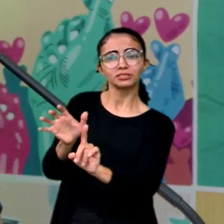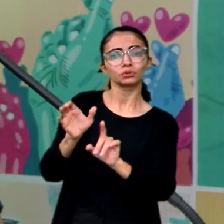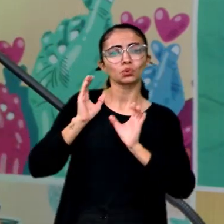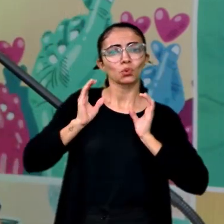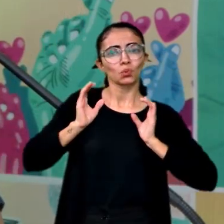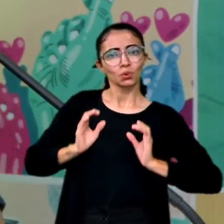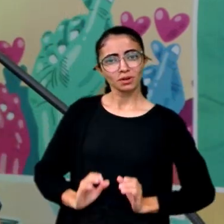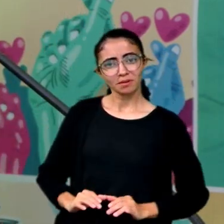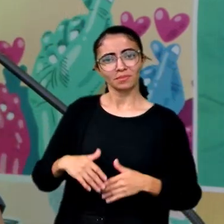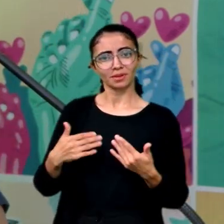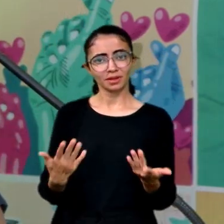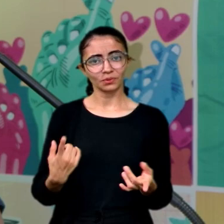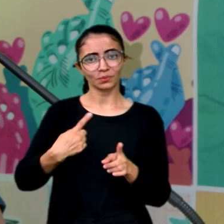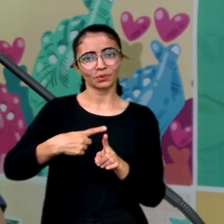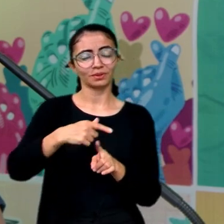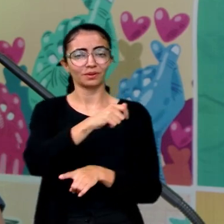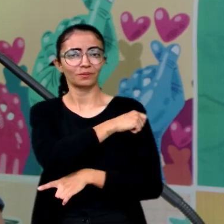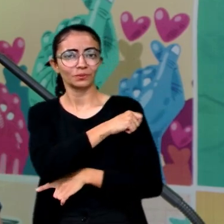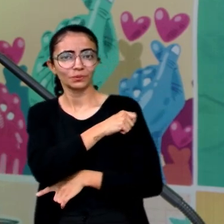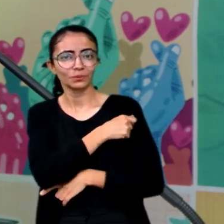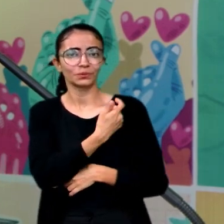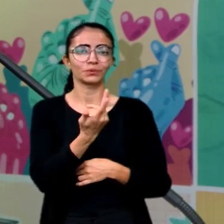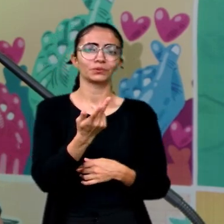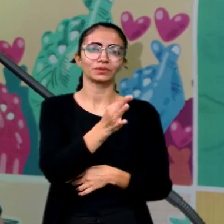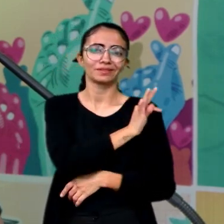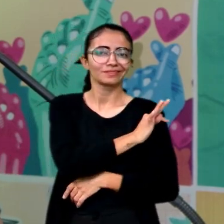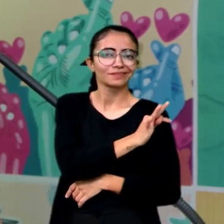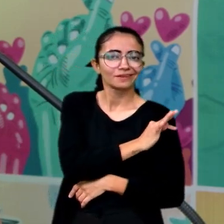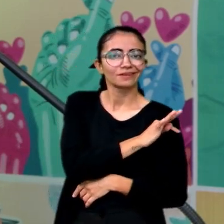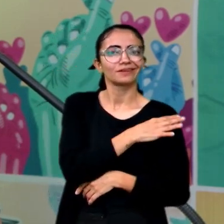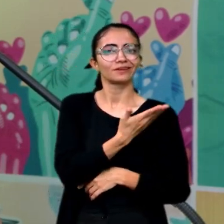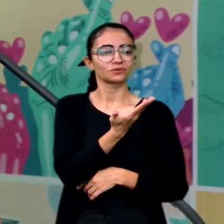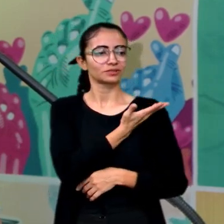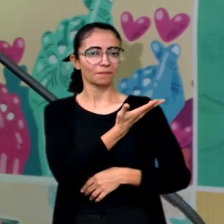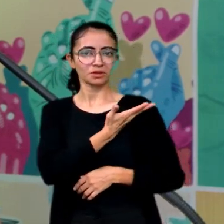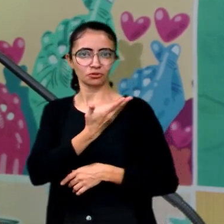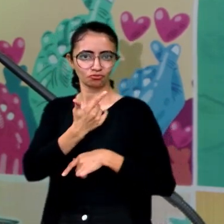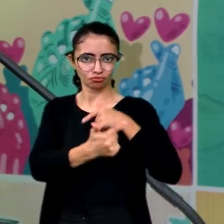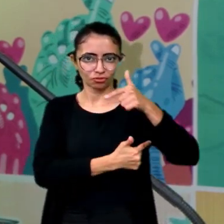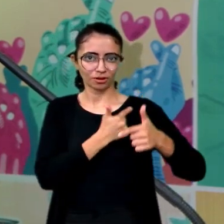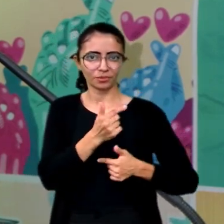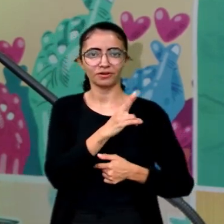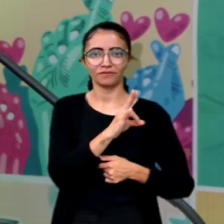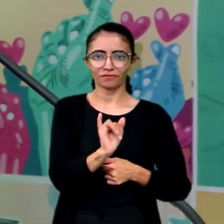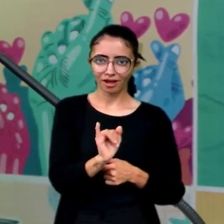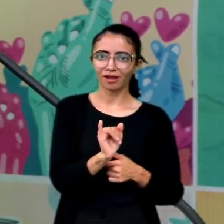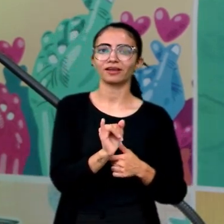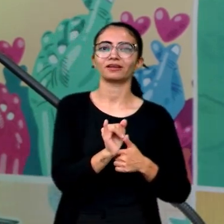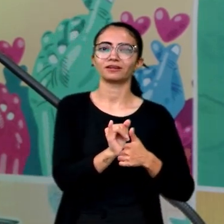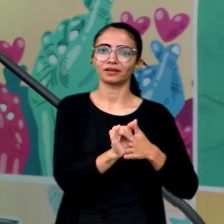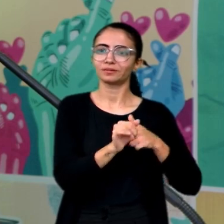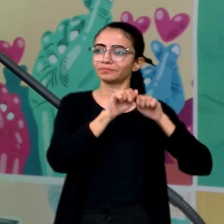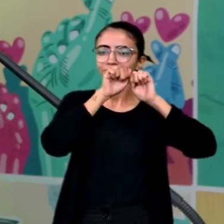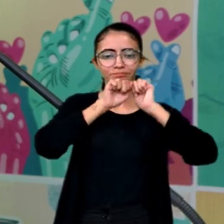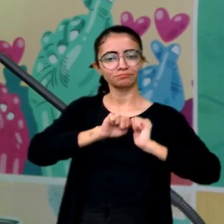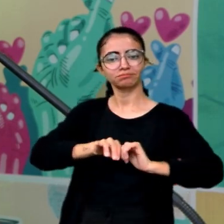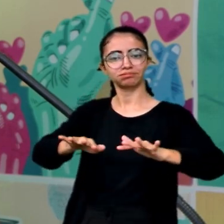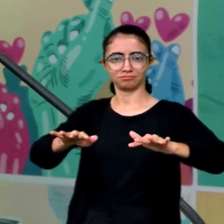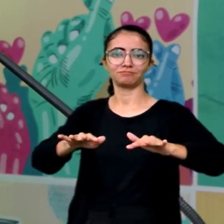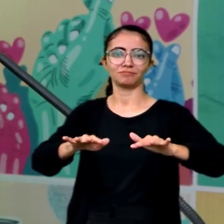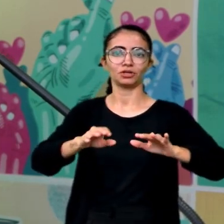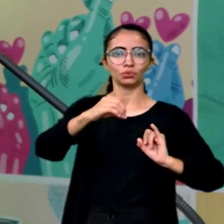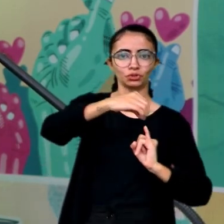nossos estudantes, nossos técnicos, nossos colegas vão sendo potencializadores disso para fora do instituto,